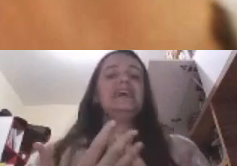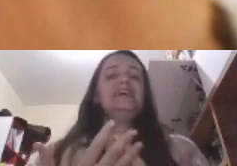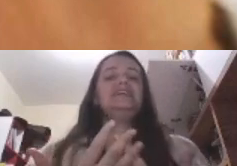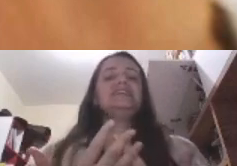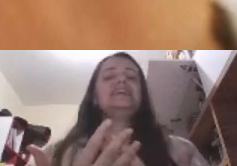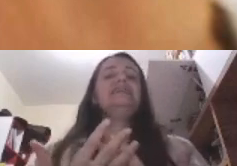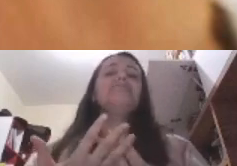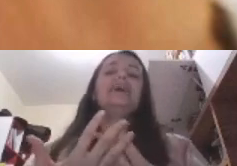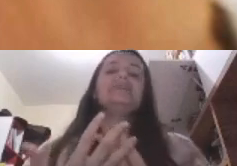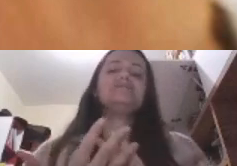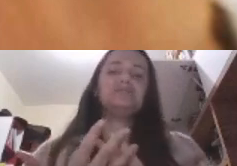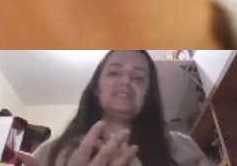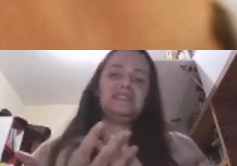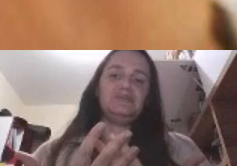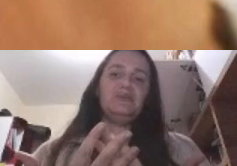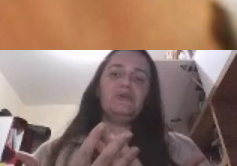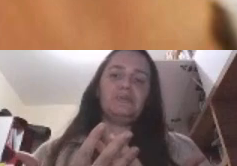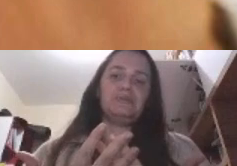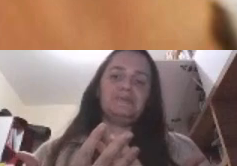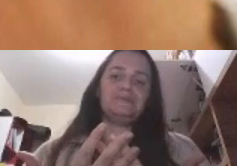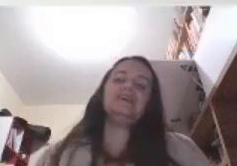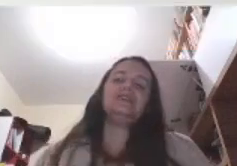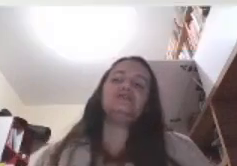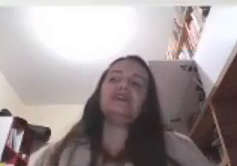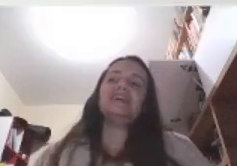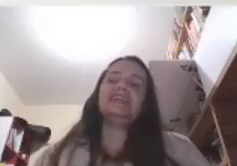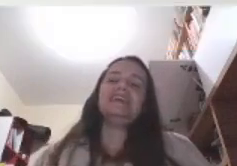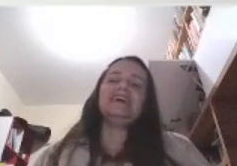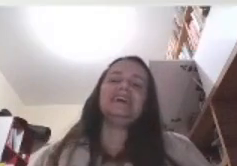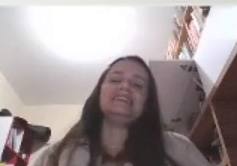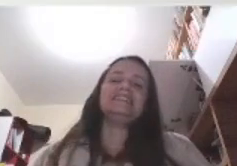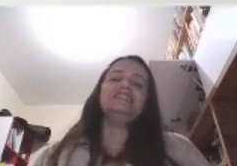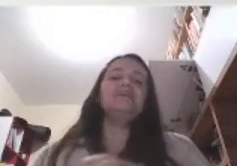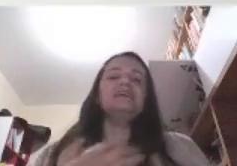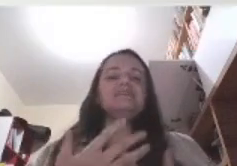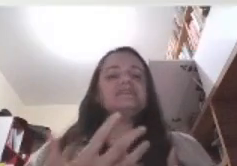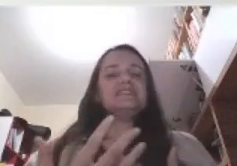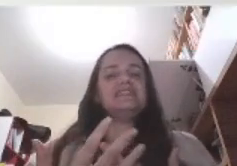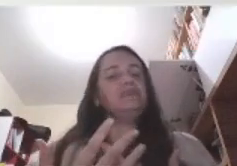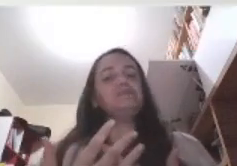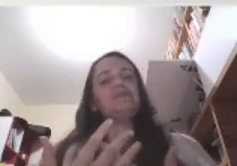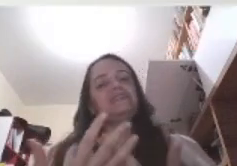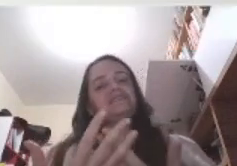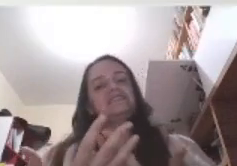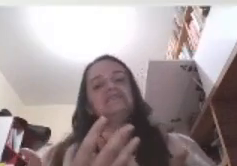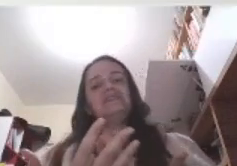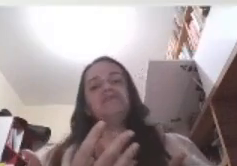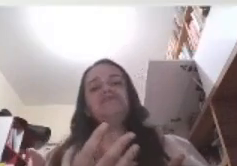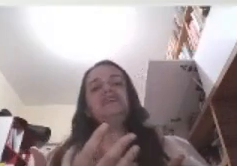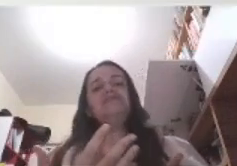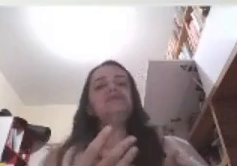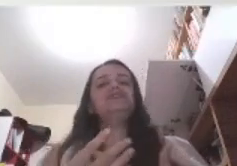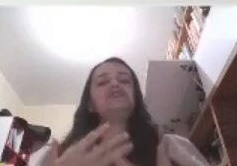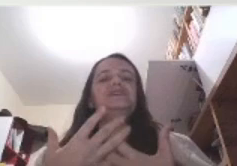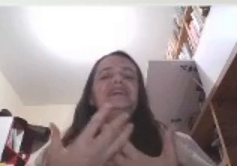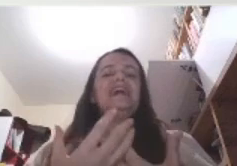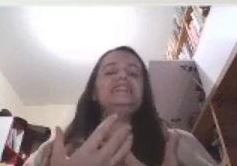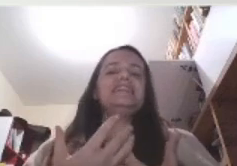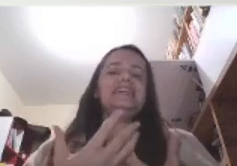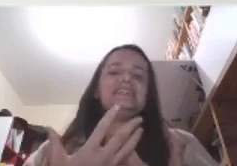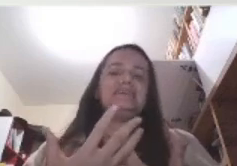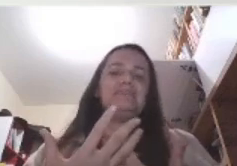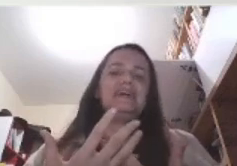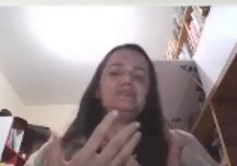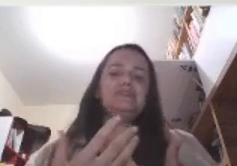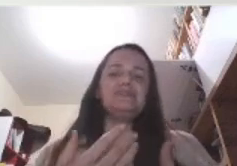prazer, isso é que libera a ocitocina no corpo. Todo aquele sentimento que você tem, por mais que você não tenha um filho, mas de cuidar,